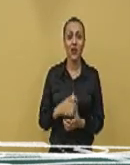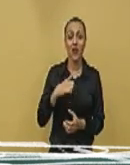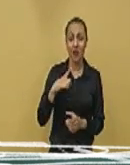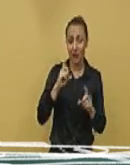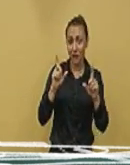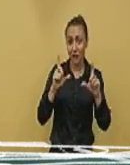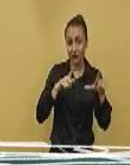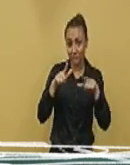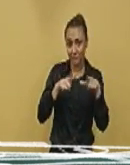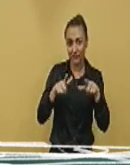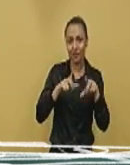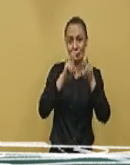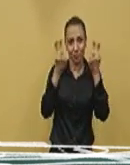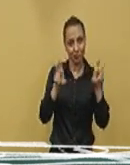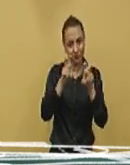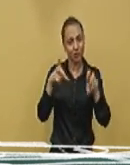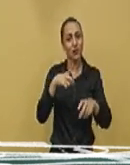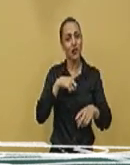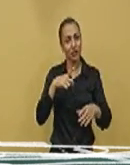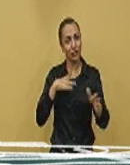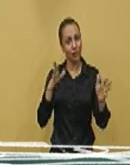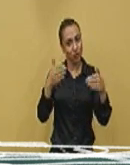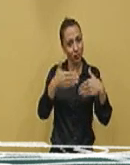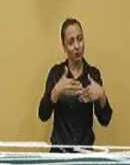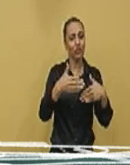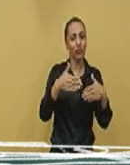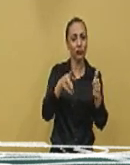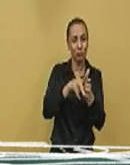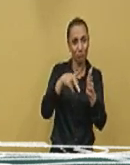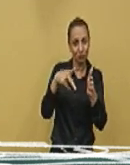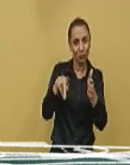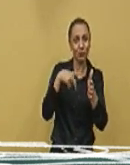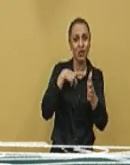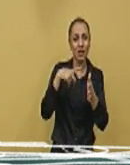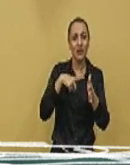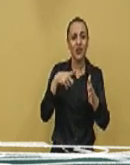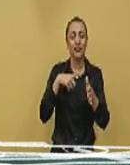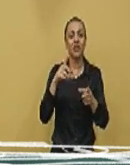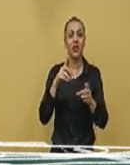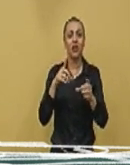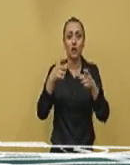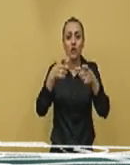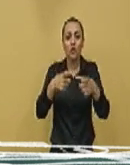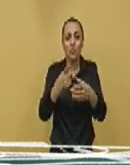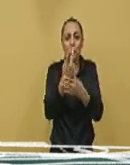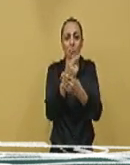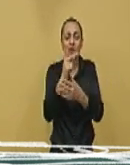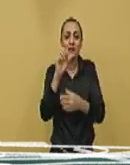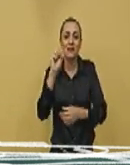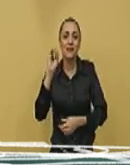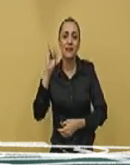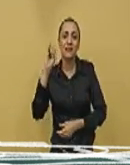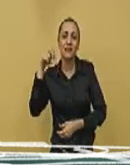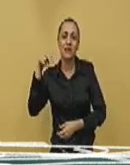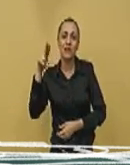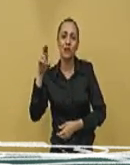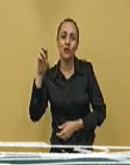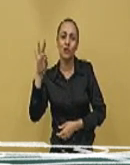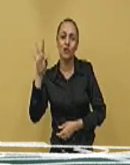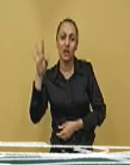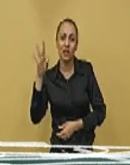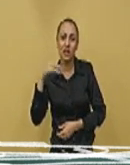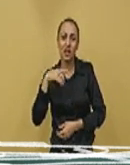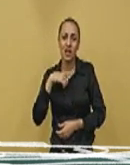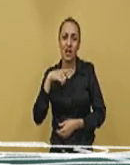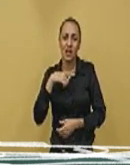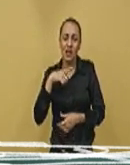em casa, ela tem um escritóriozinho, ela tem uma máquina que chama Silhouette. Se vocês quiserem procurar, é uma plotter